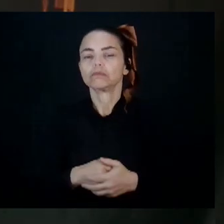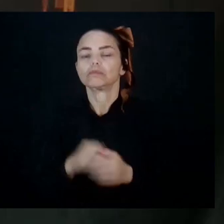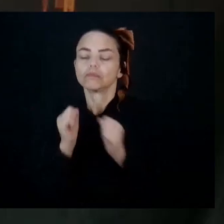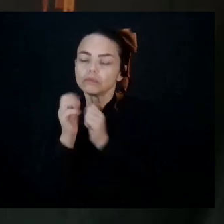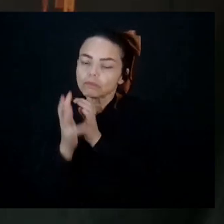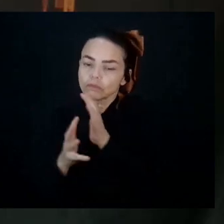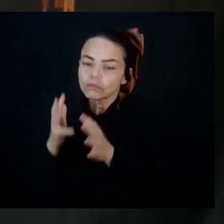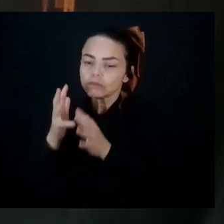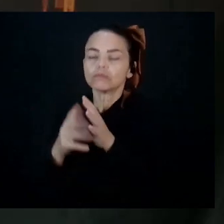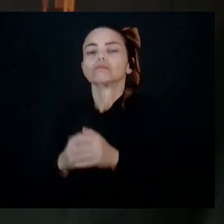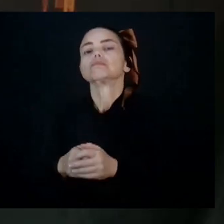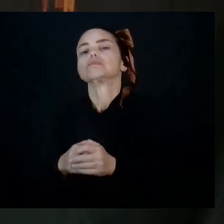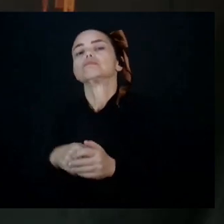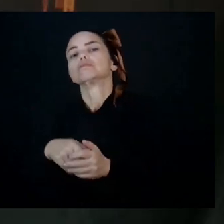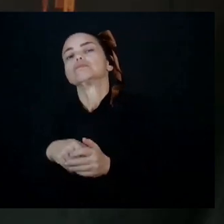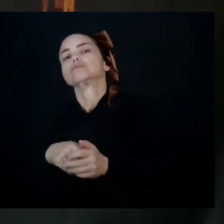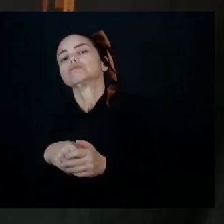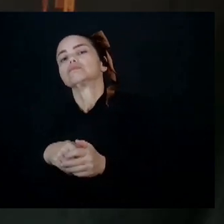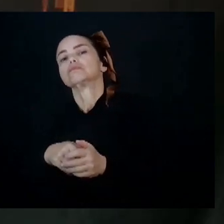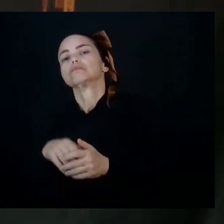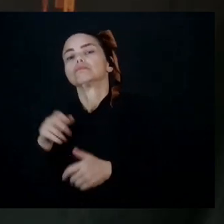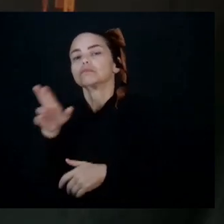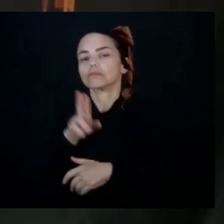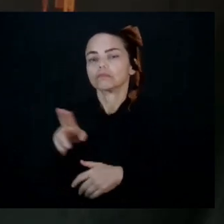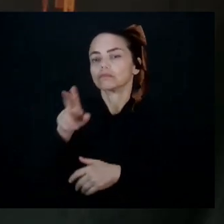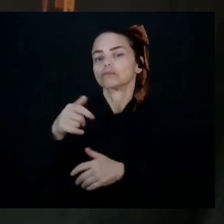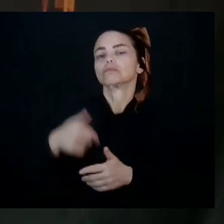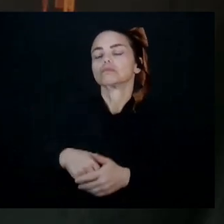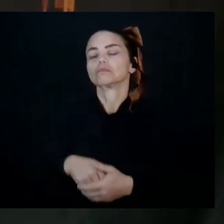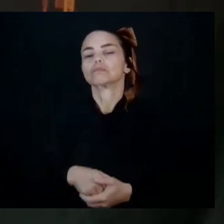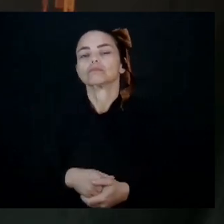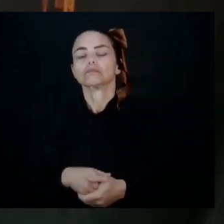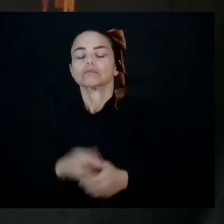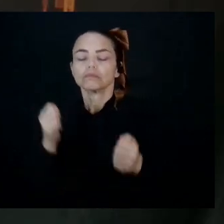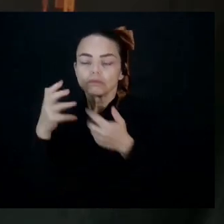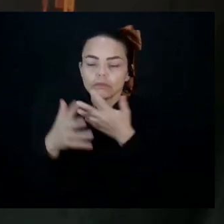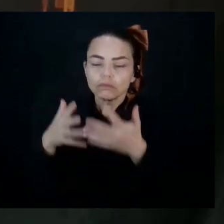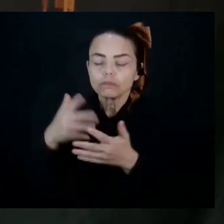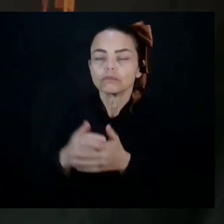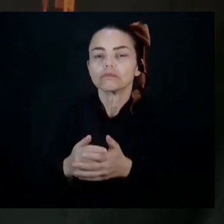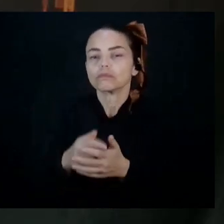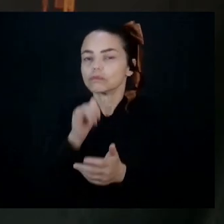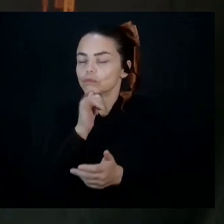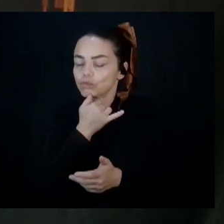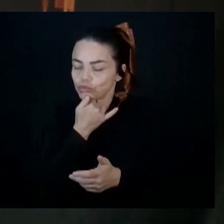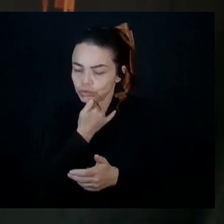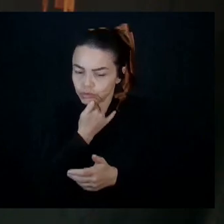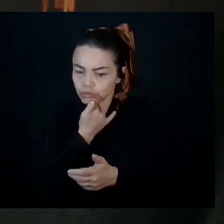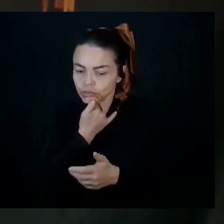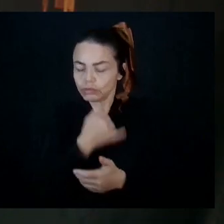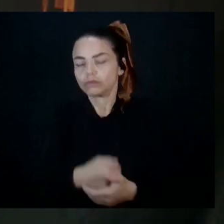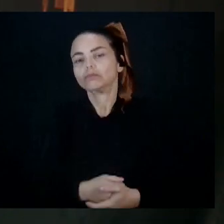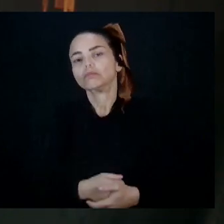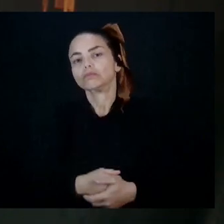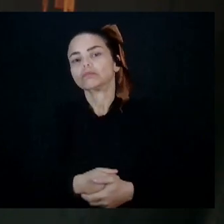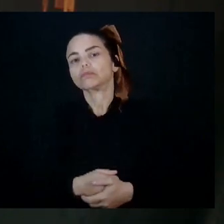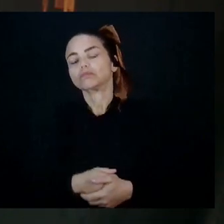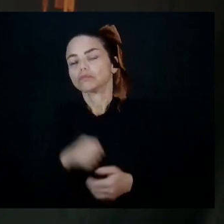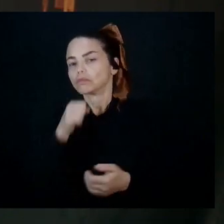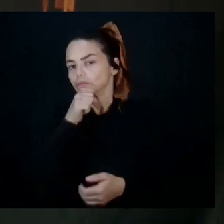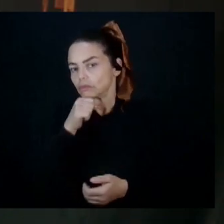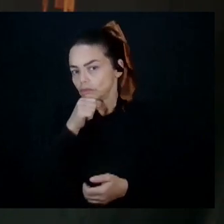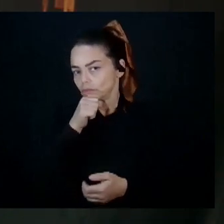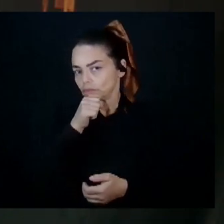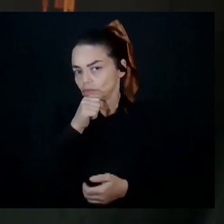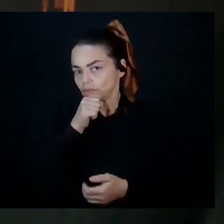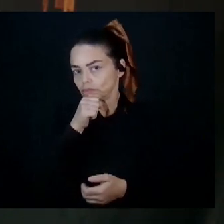você usa, porque isso causa, gente, uma tristeza muito grande. Agora você imagina um idoso que está lá, dependente